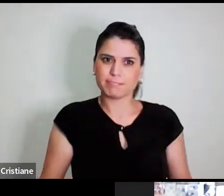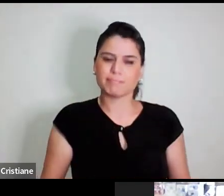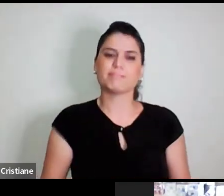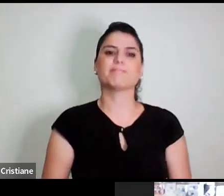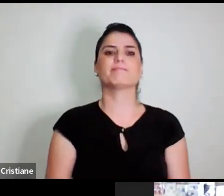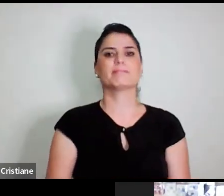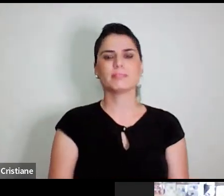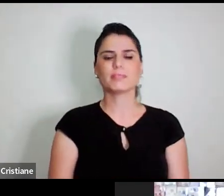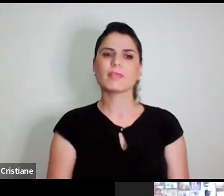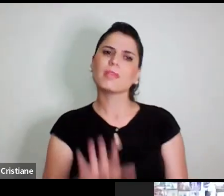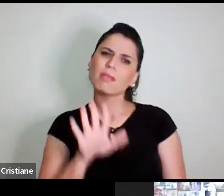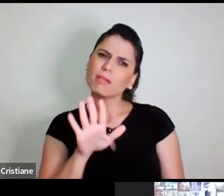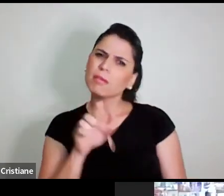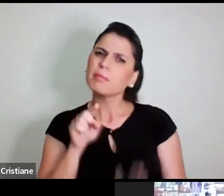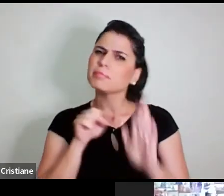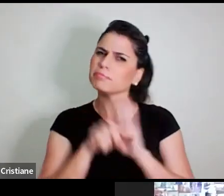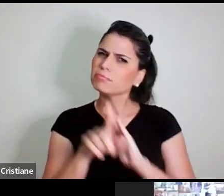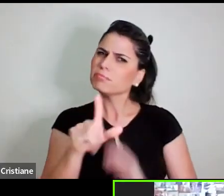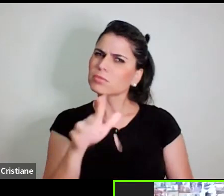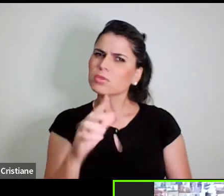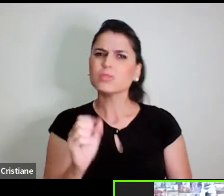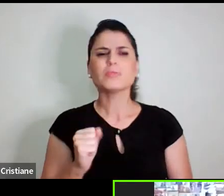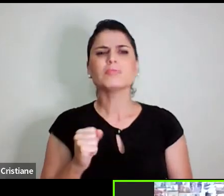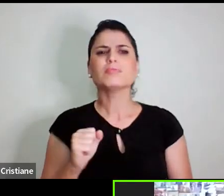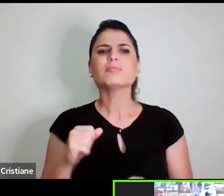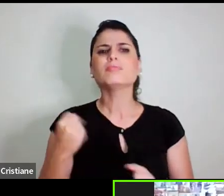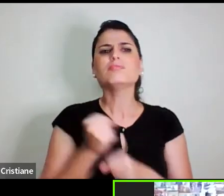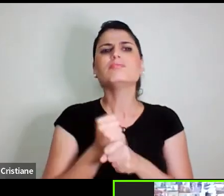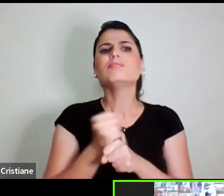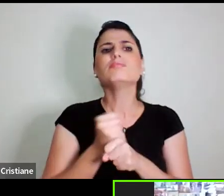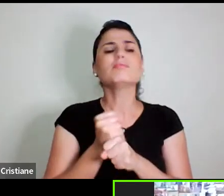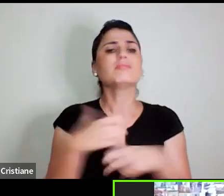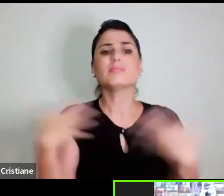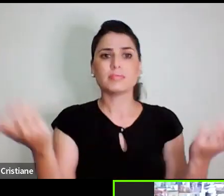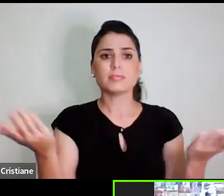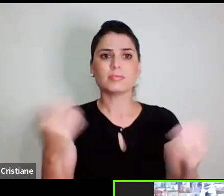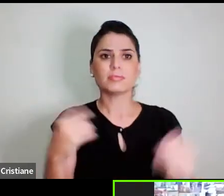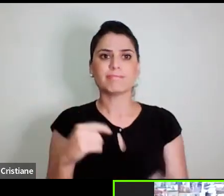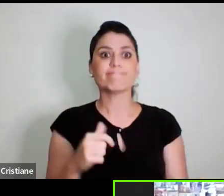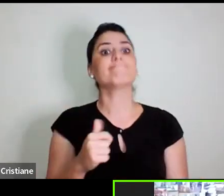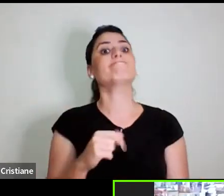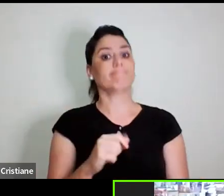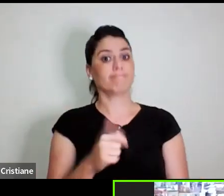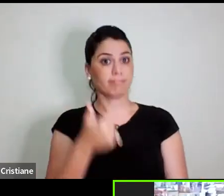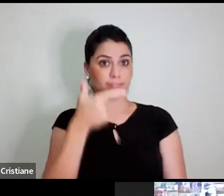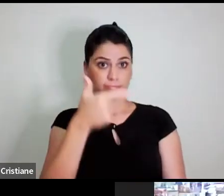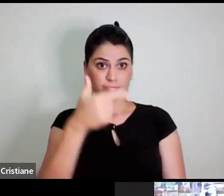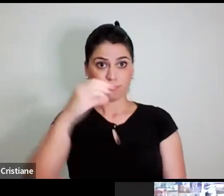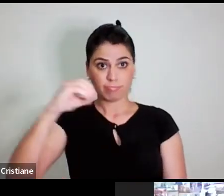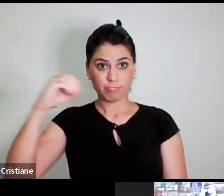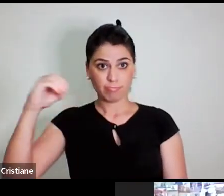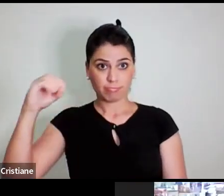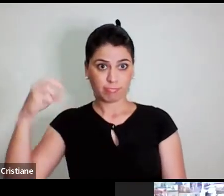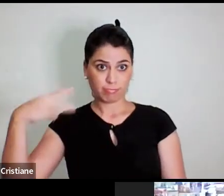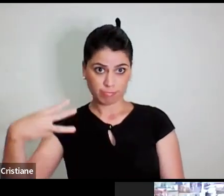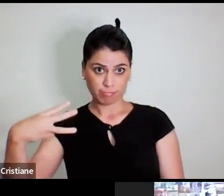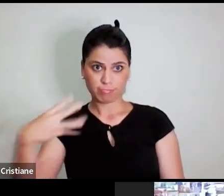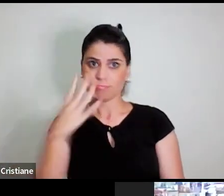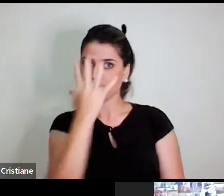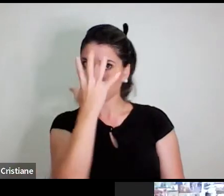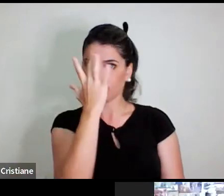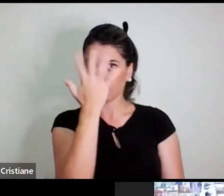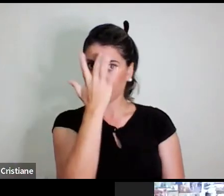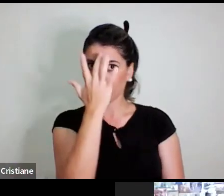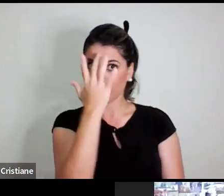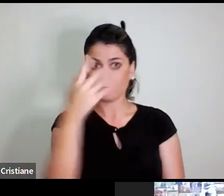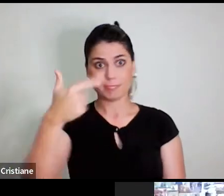menos em que ano? Isso foi em 2003, De fevereiro de 2003.